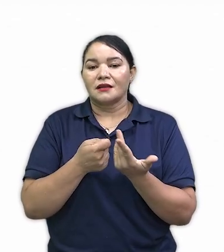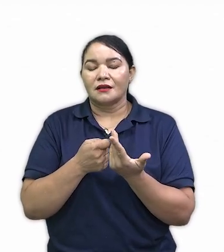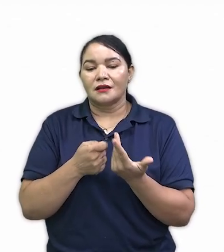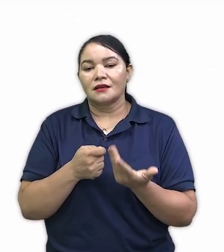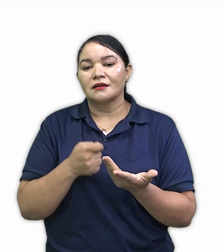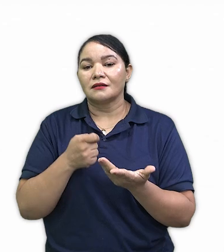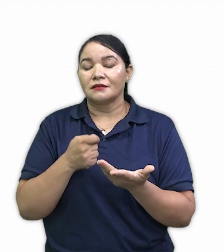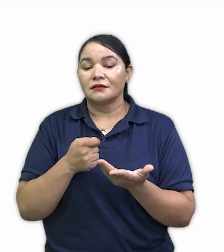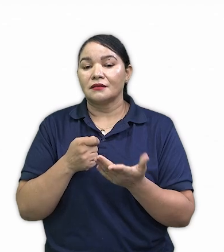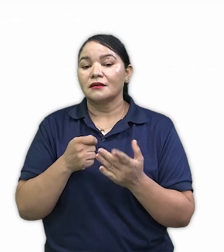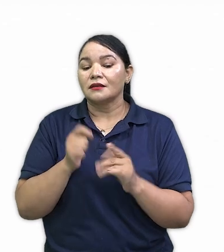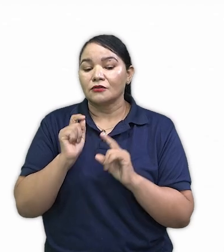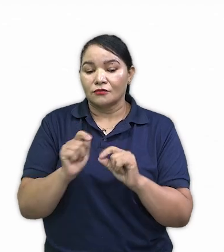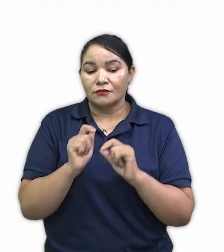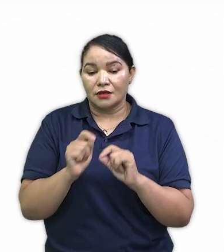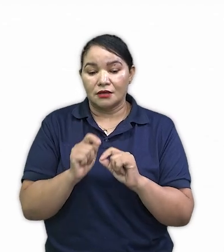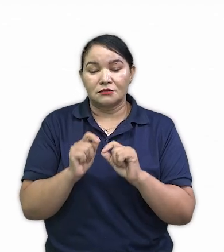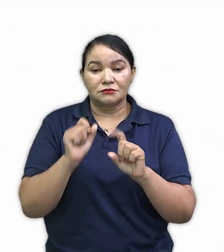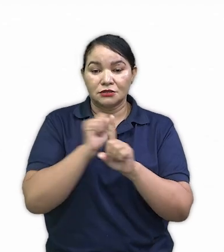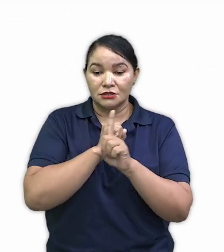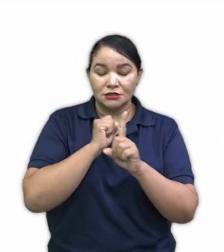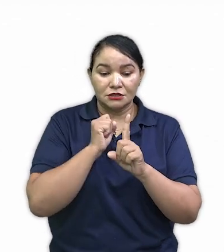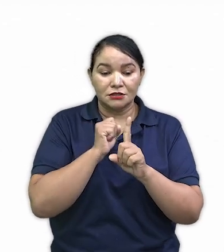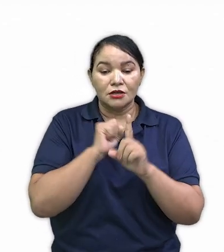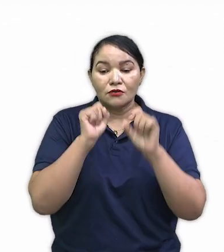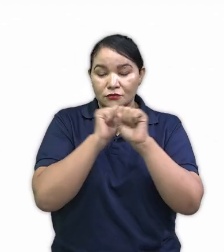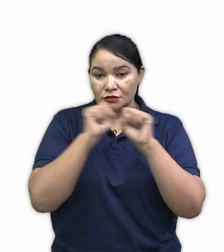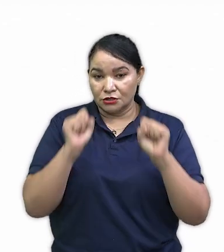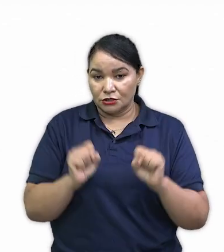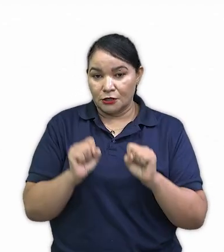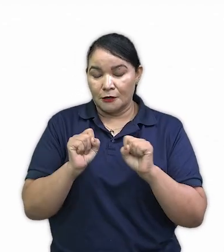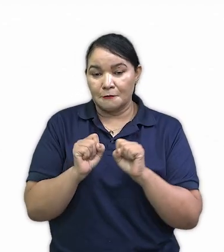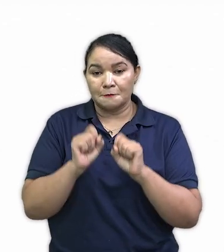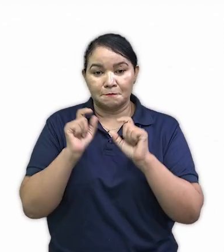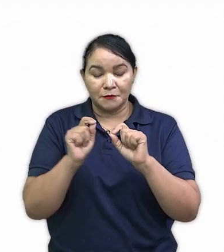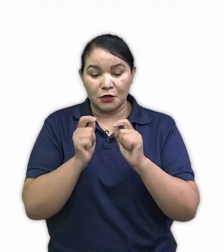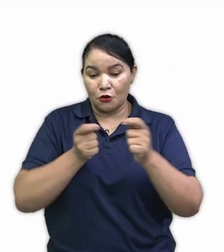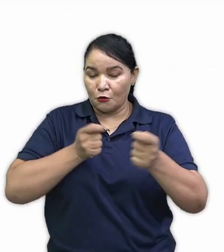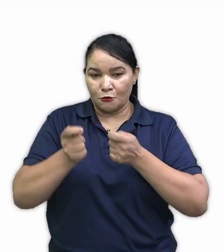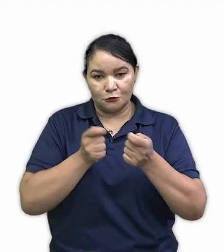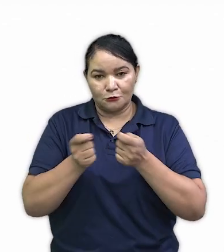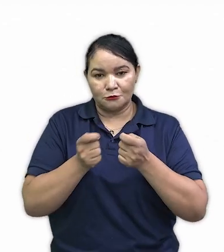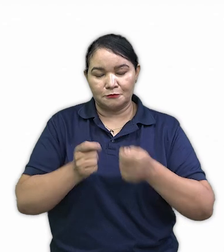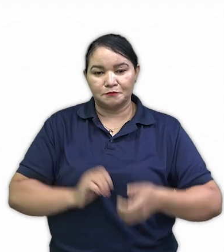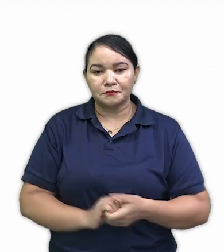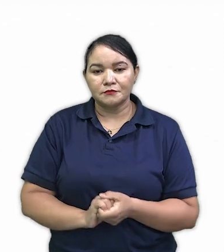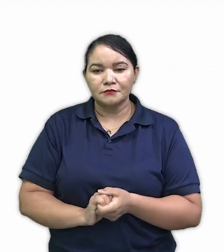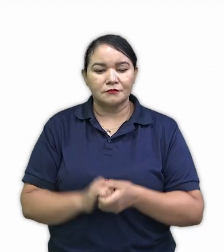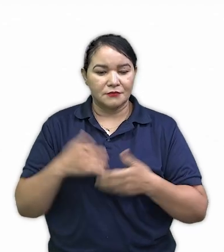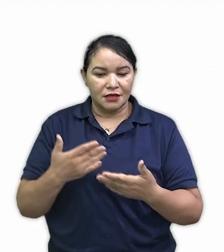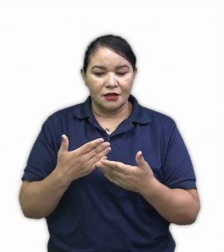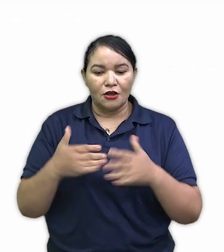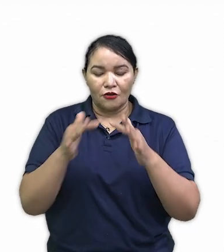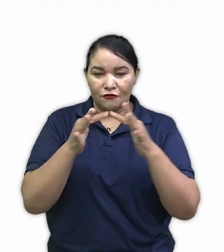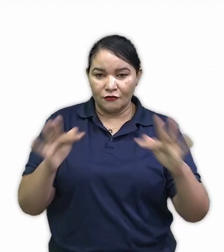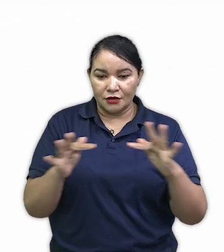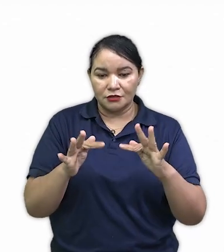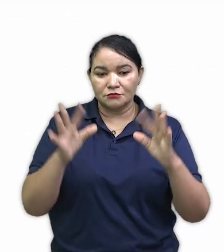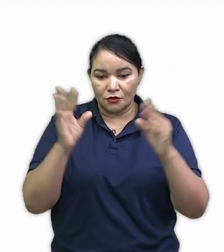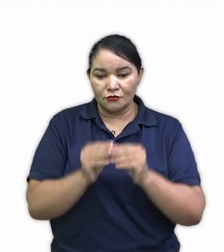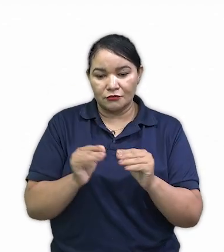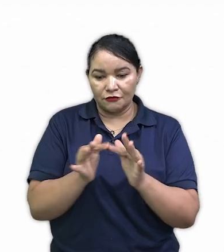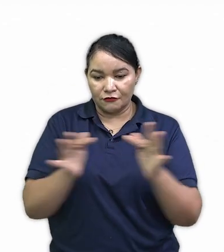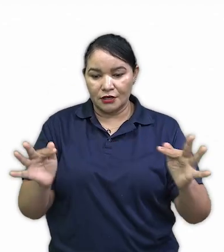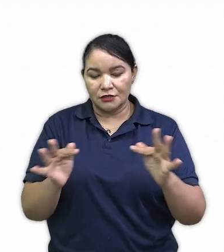do sistema que costuma pagar essa juventude aí. E aí, gente, eu concluo a minha aula com essa frase aqui, que